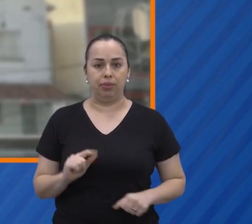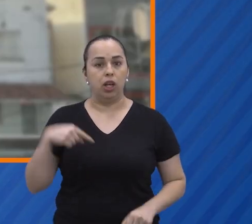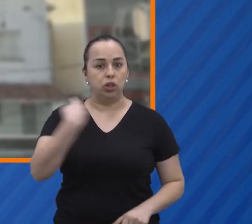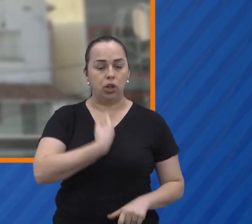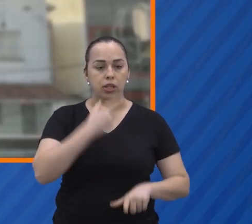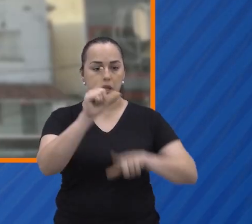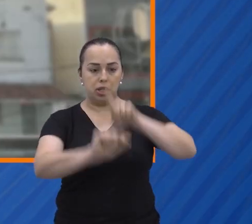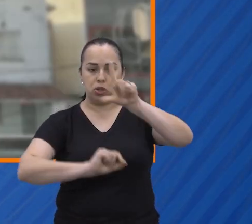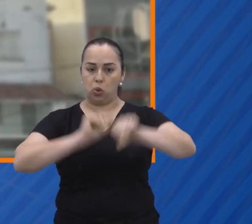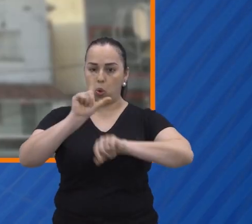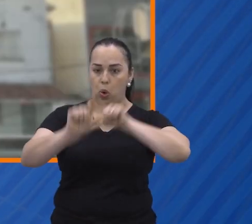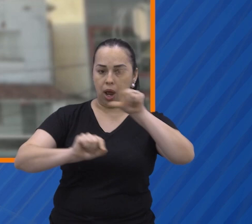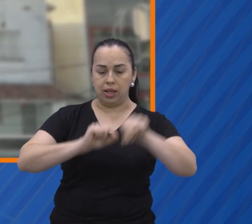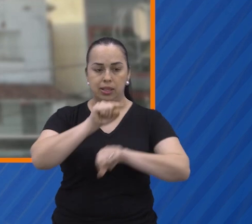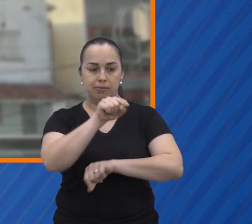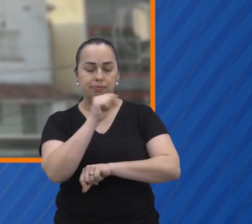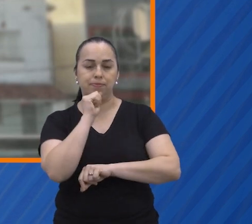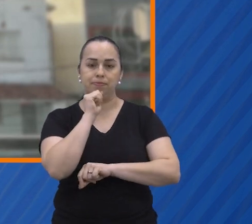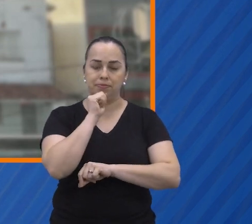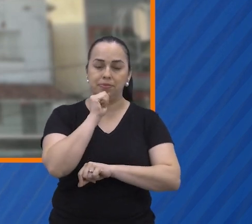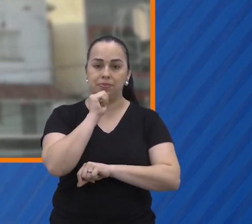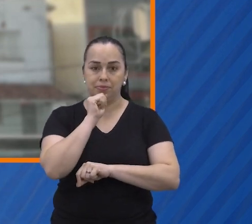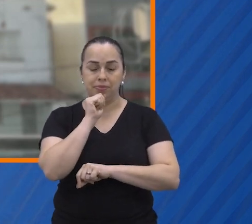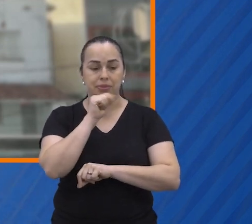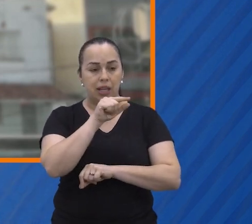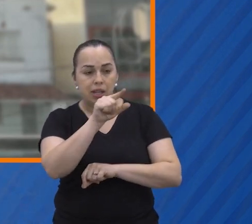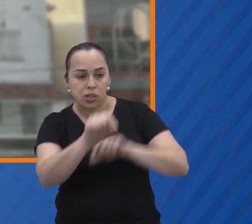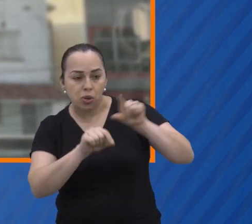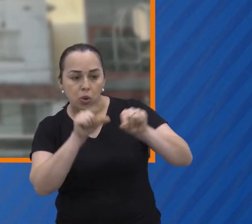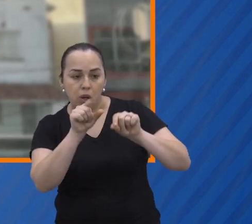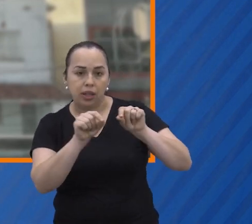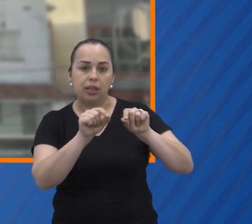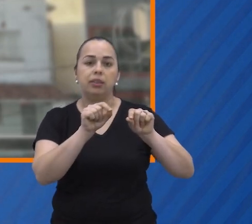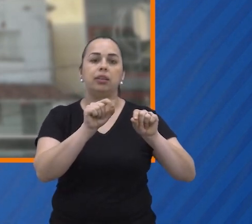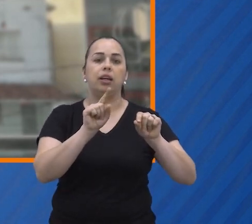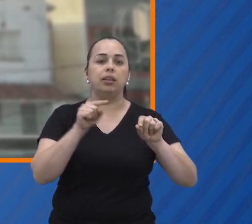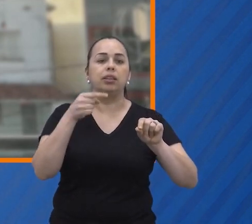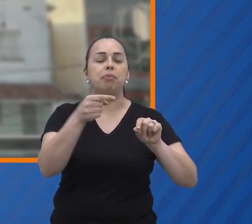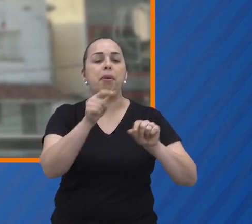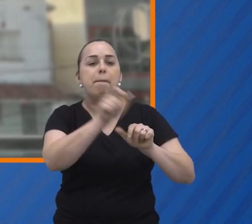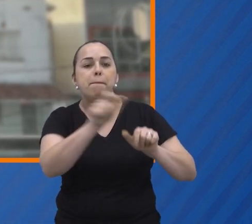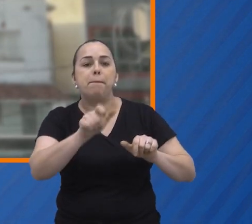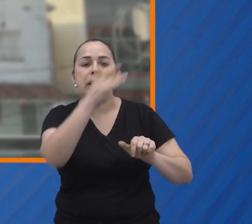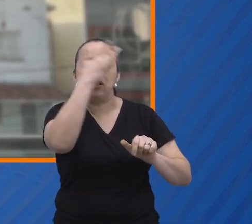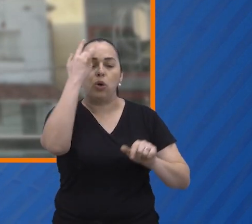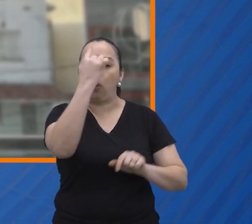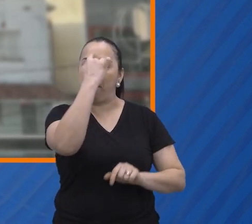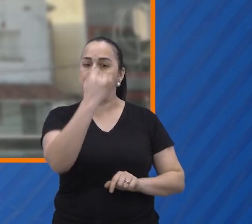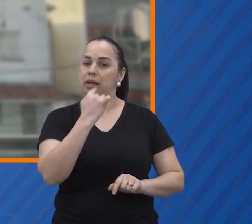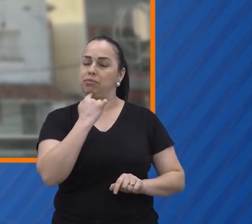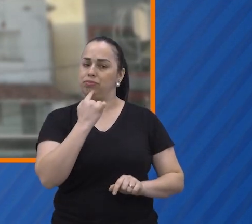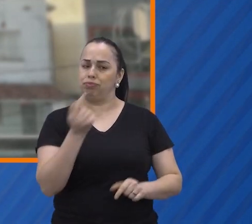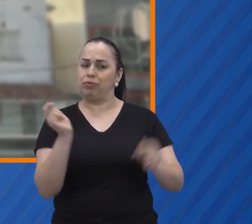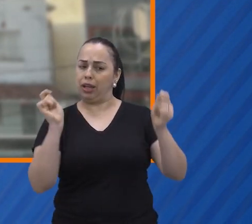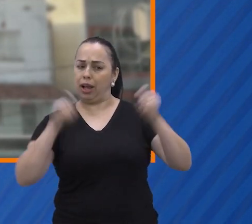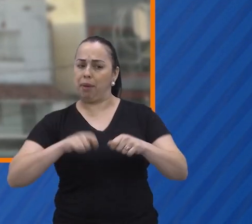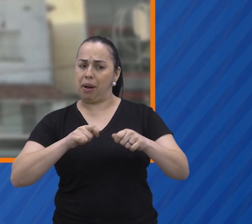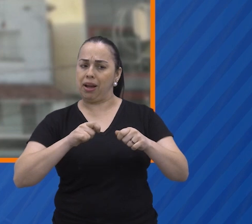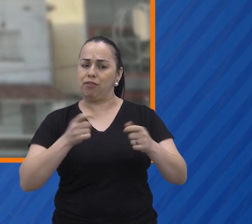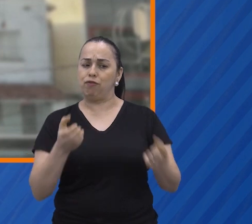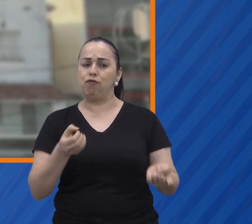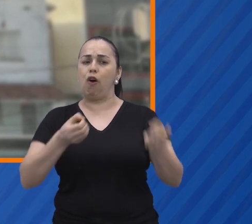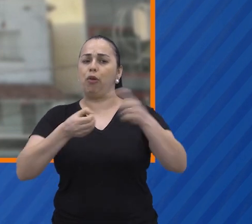gente seleciona pessoas que estão numa condição média organizada, e esse médio organizado que a gente chama são pessoas que têm o perfil